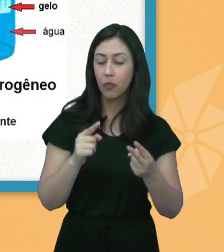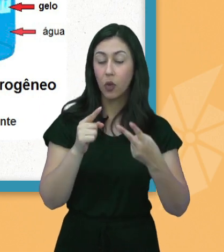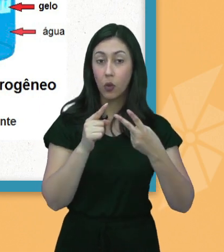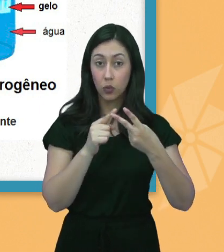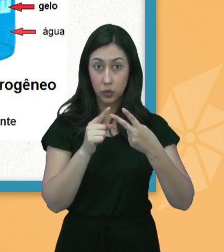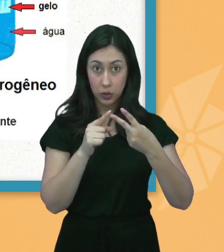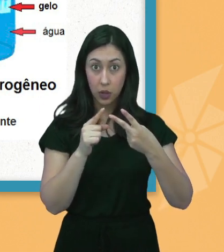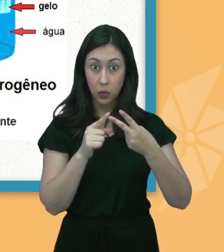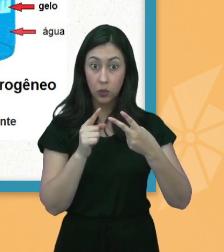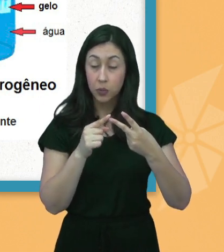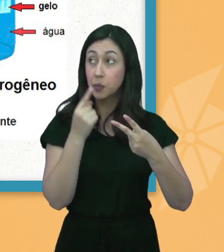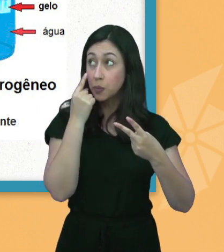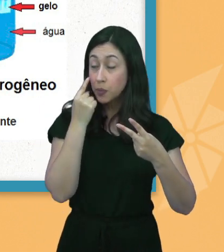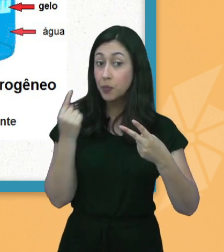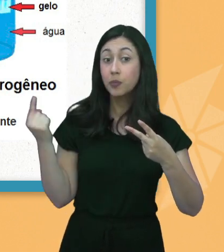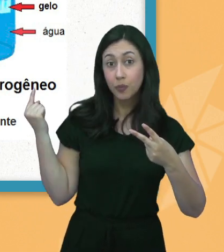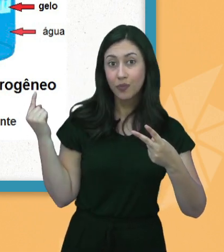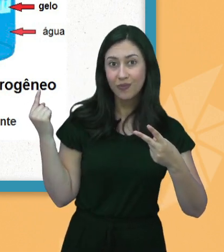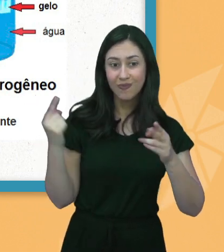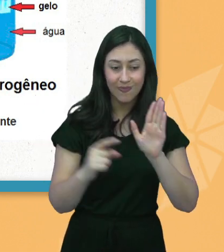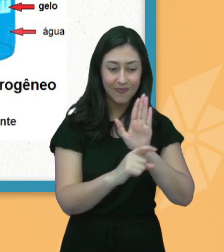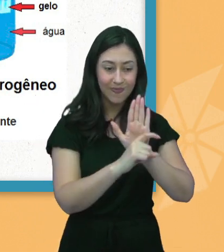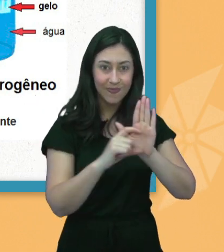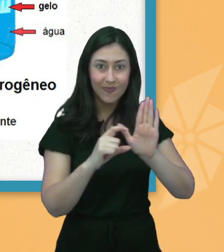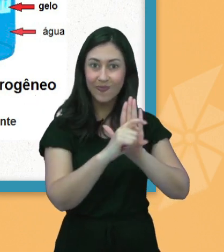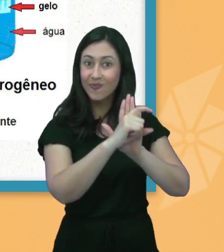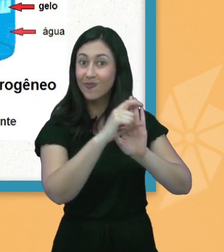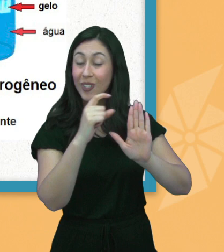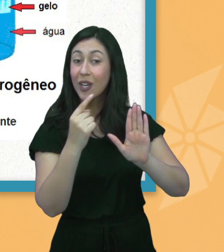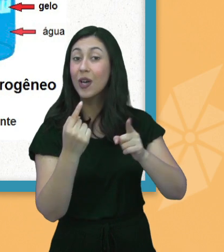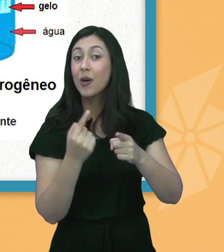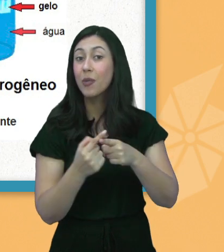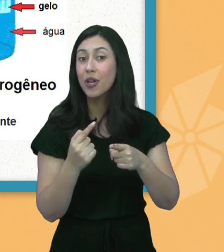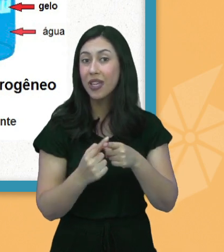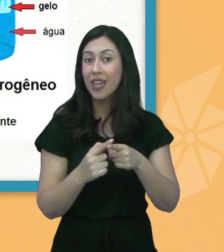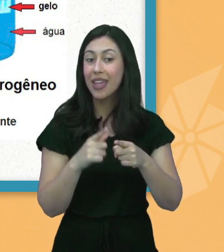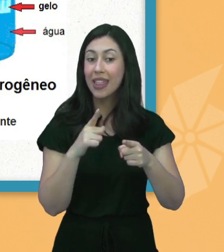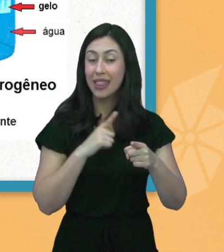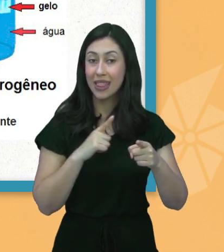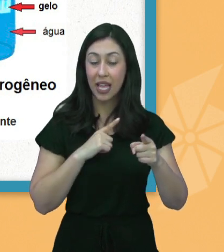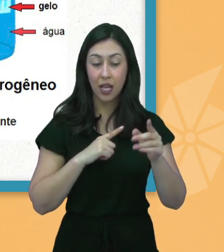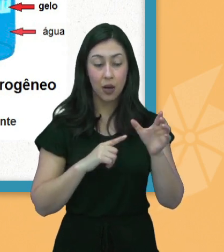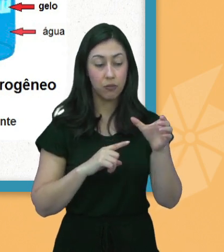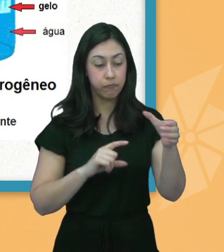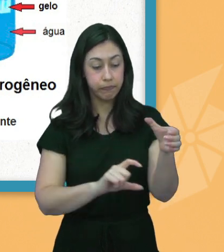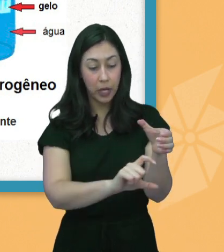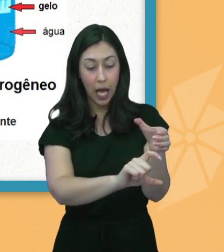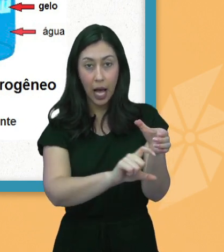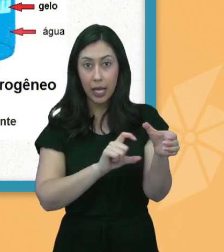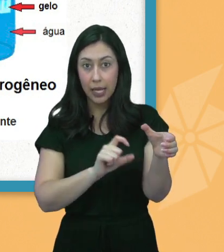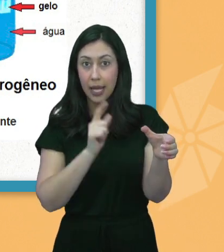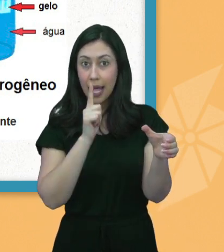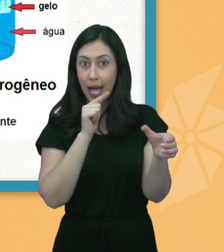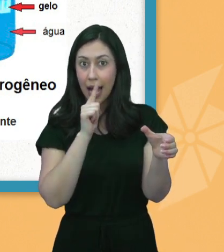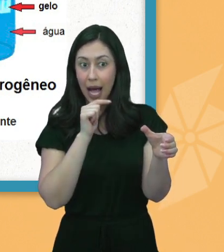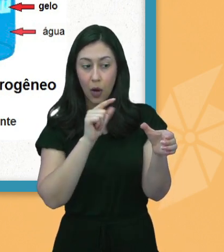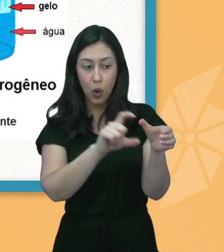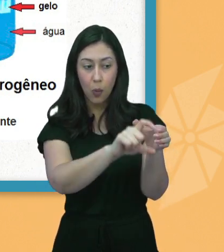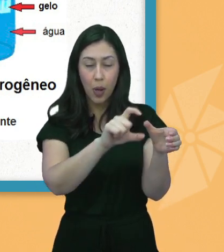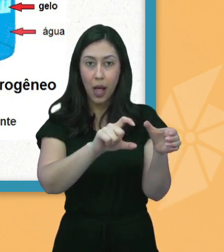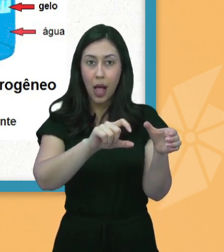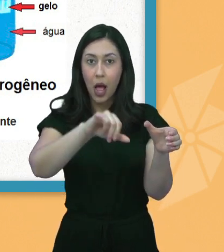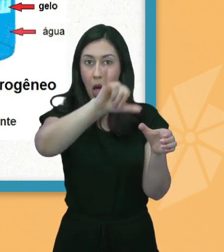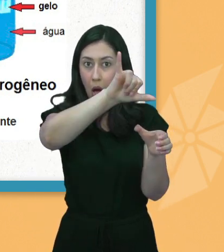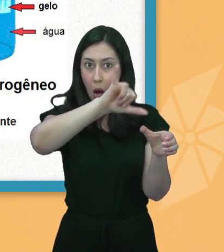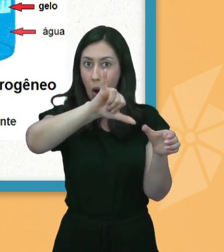sistema 2 é um sistema bifásico, porque ele tem uma camada de óleo e outra camada de água, lembrando que água e óleo